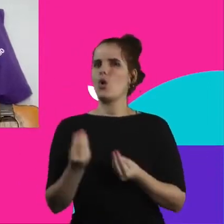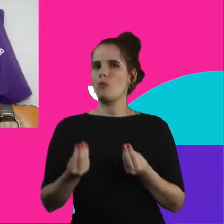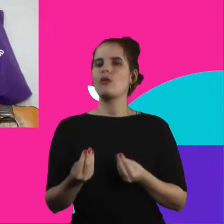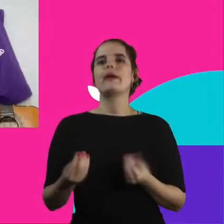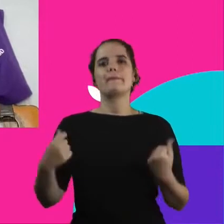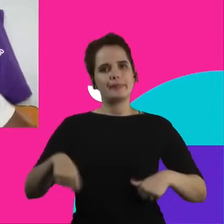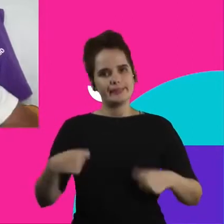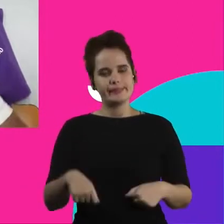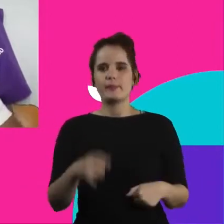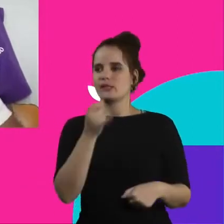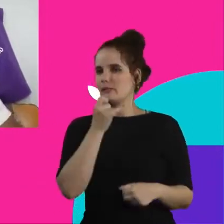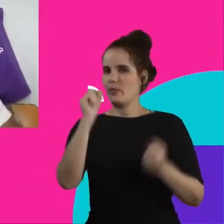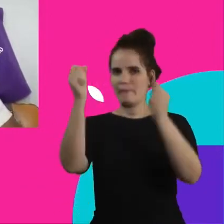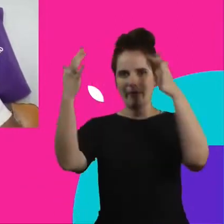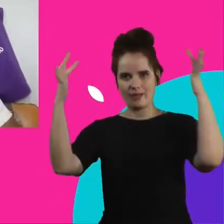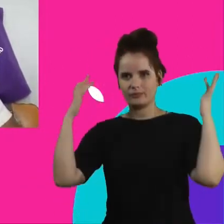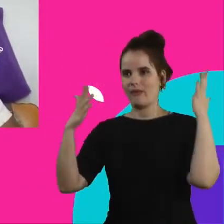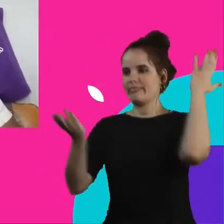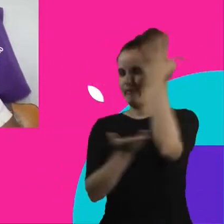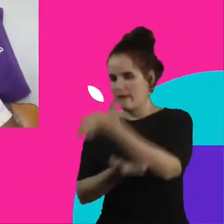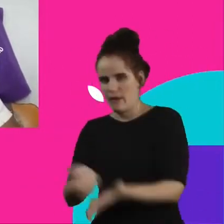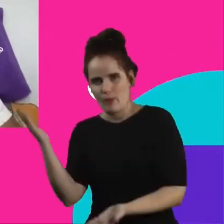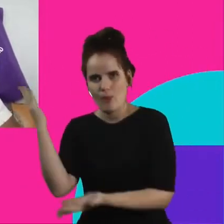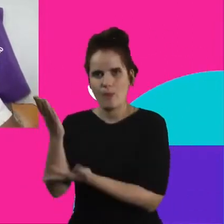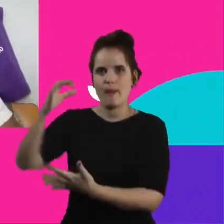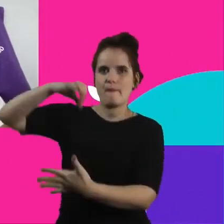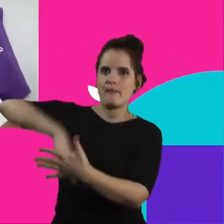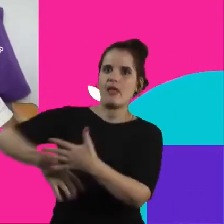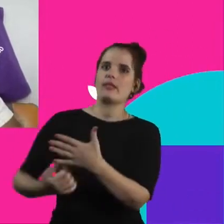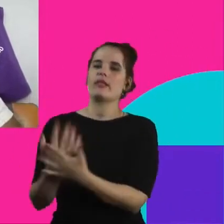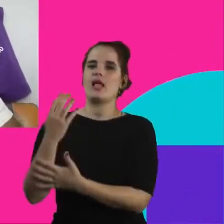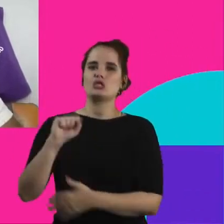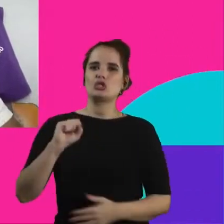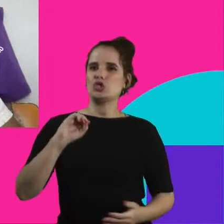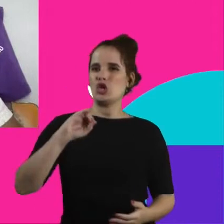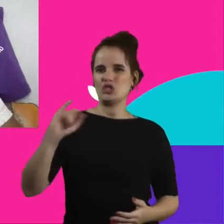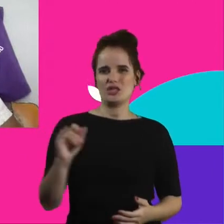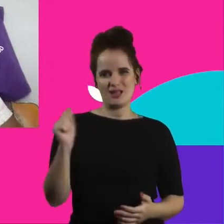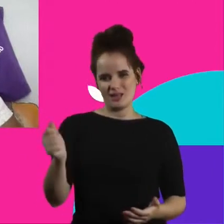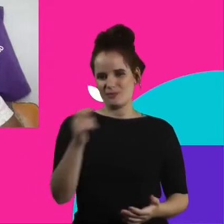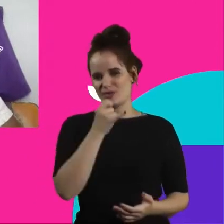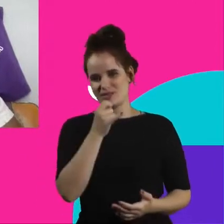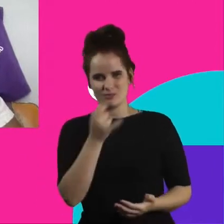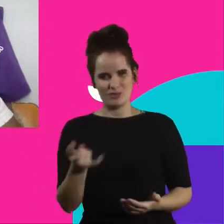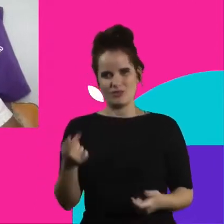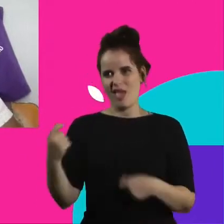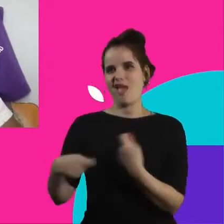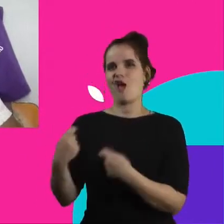tem que plantar soja, né? É isso que o sistema atual incentiva do ponto de vista